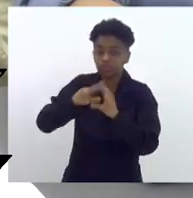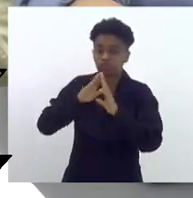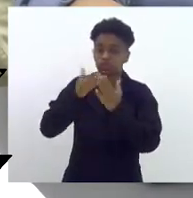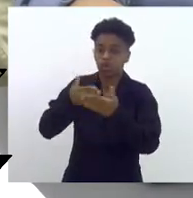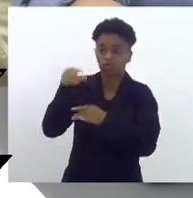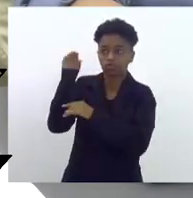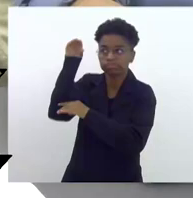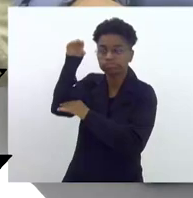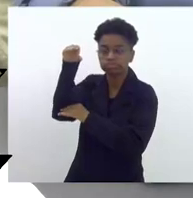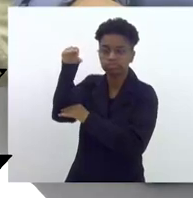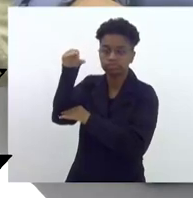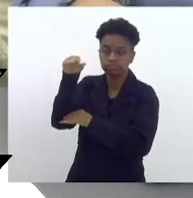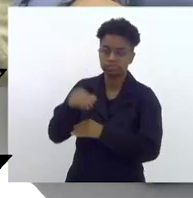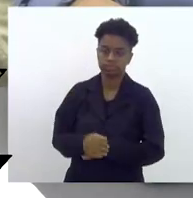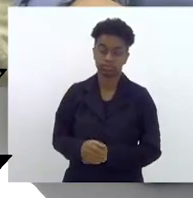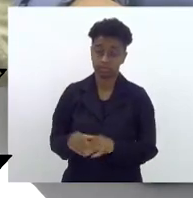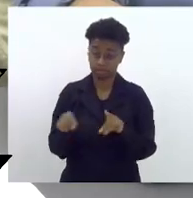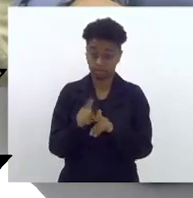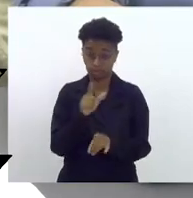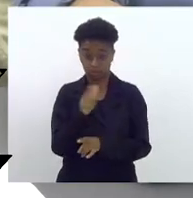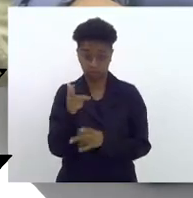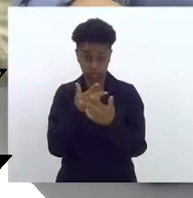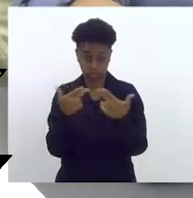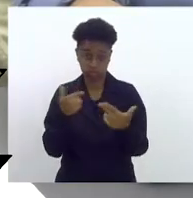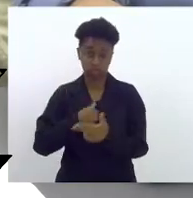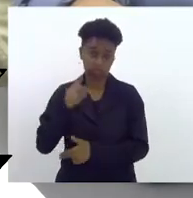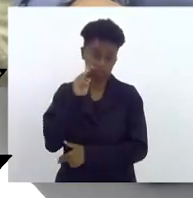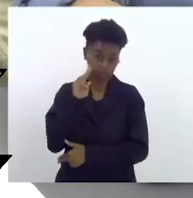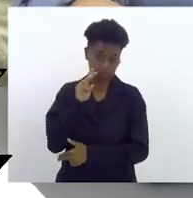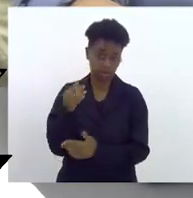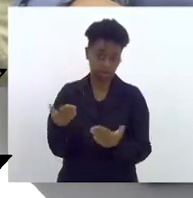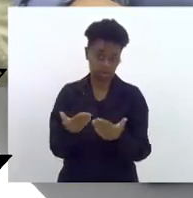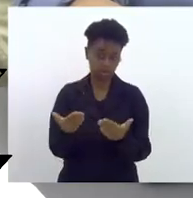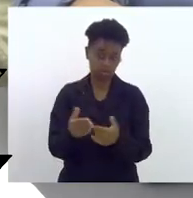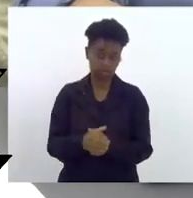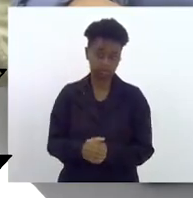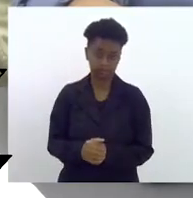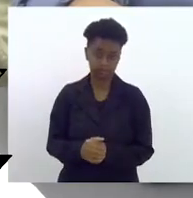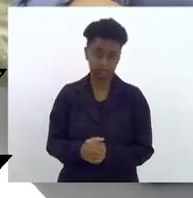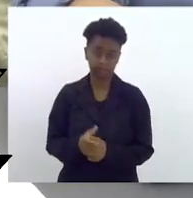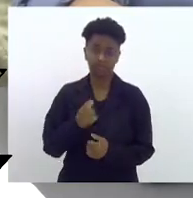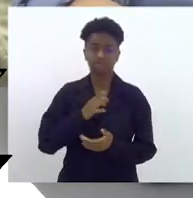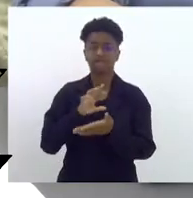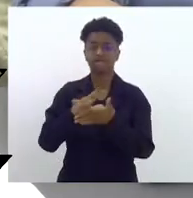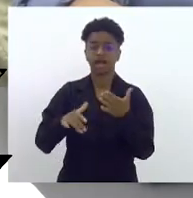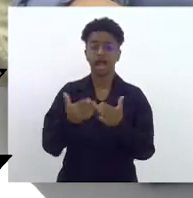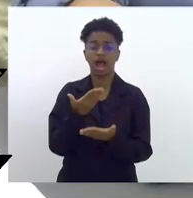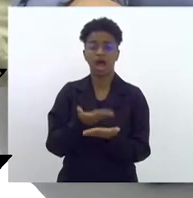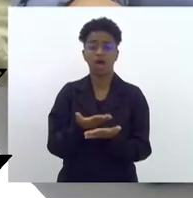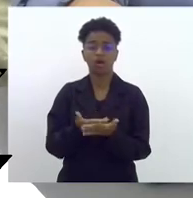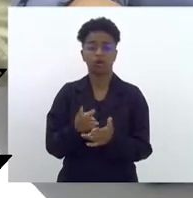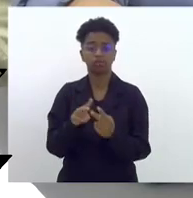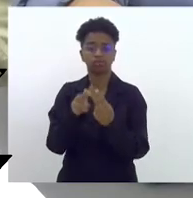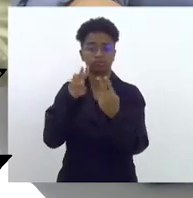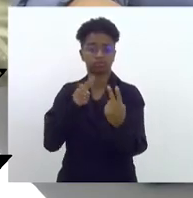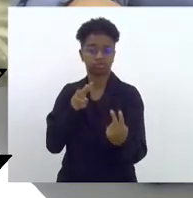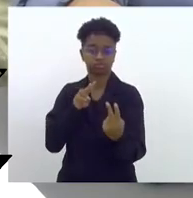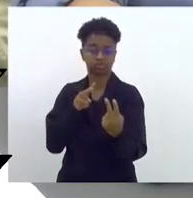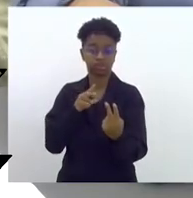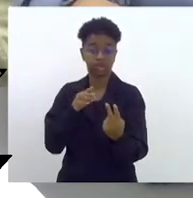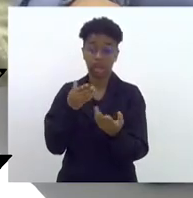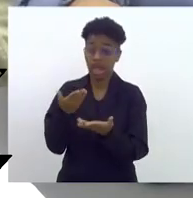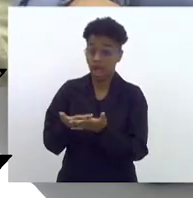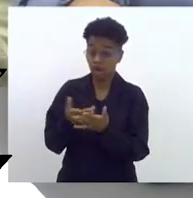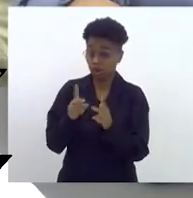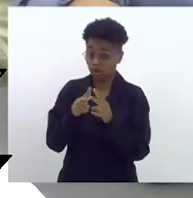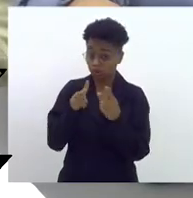em conta outra coisa eu lembrei vossa excelência agora mesmo que muitas aulas são online Deputado municipal das aulas online